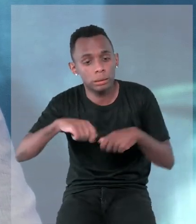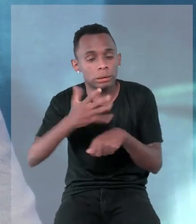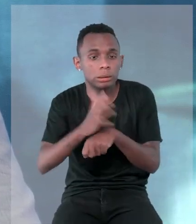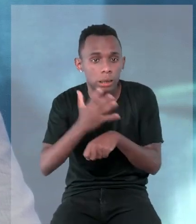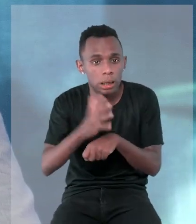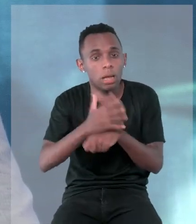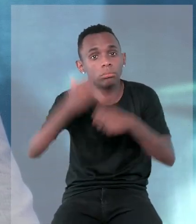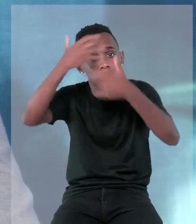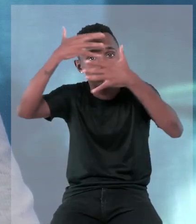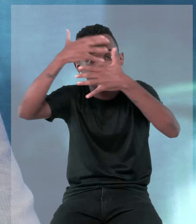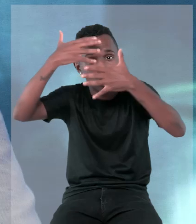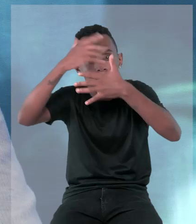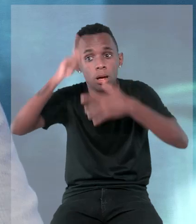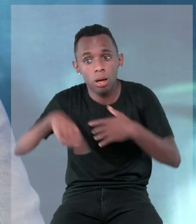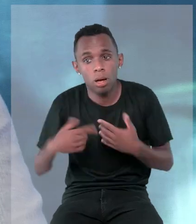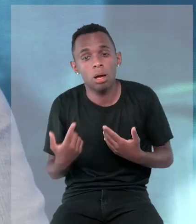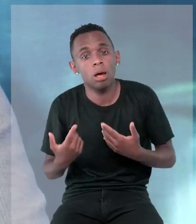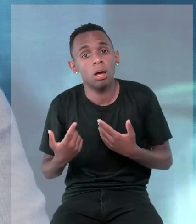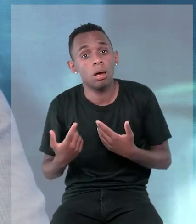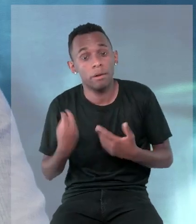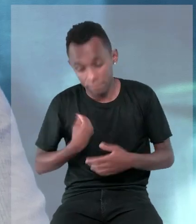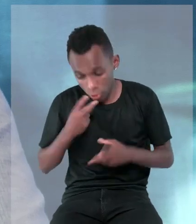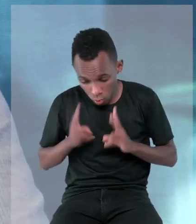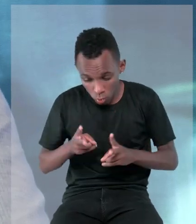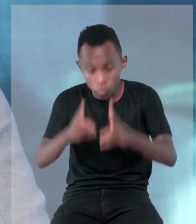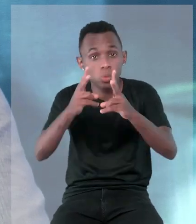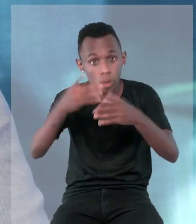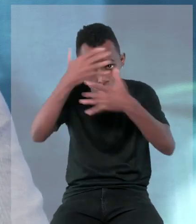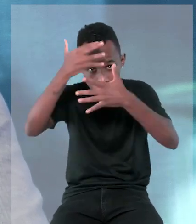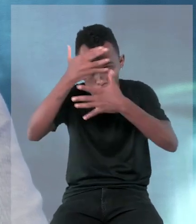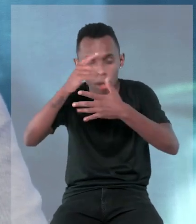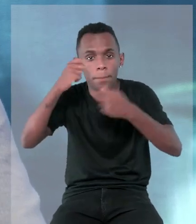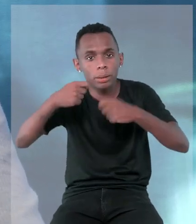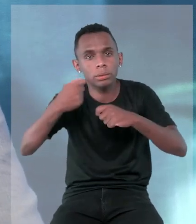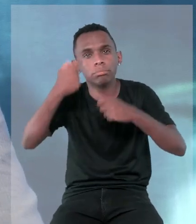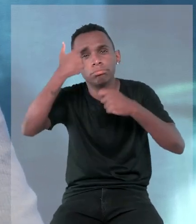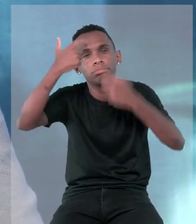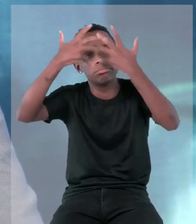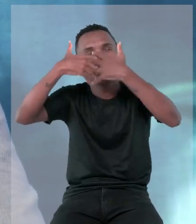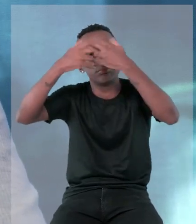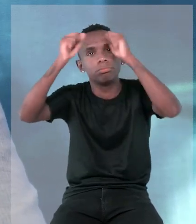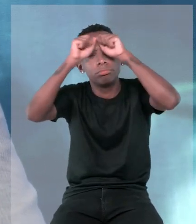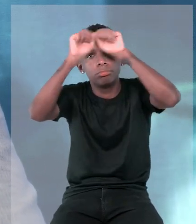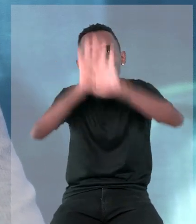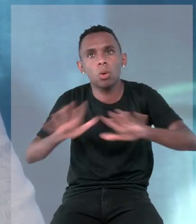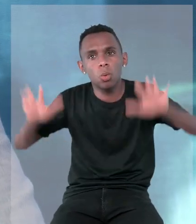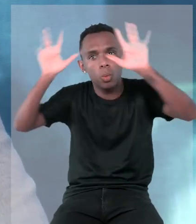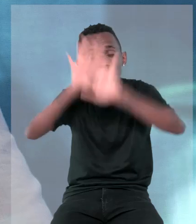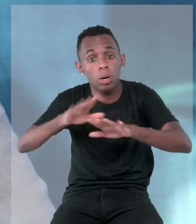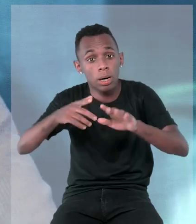exercitar esses neurônios, e a vitalidade dos neurônios depende da fantasia.